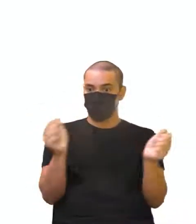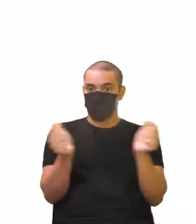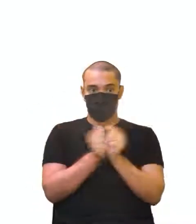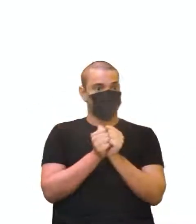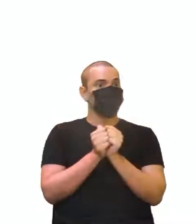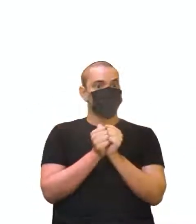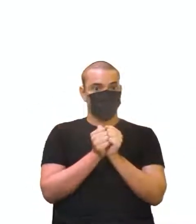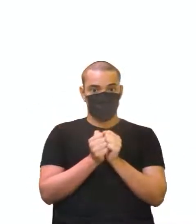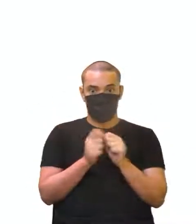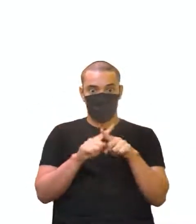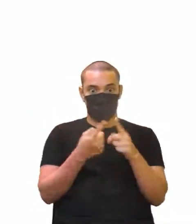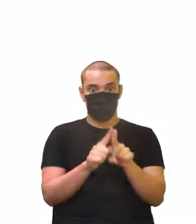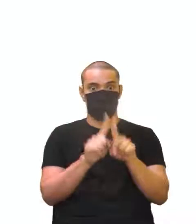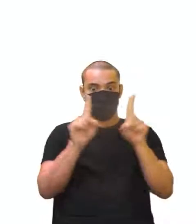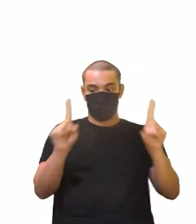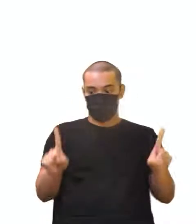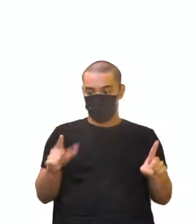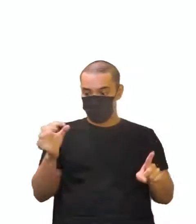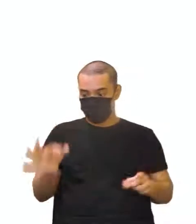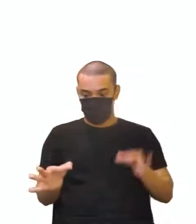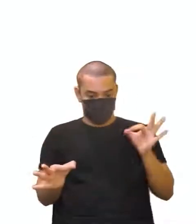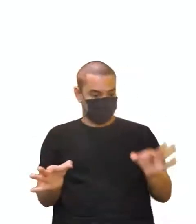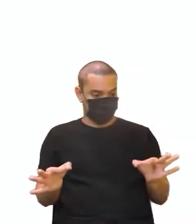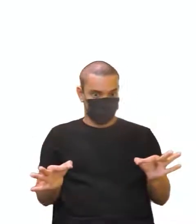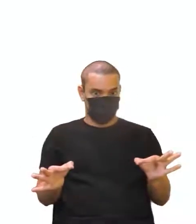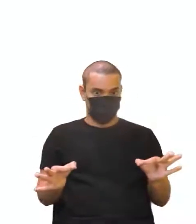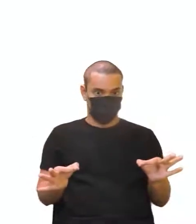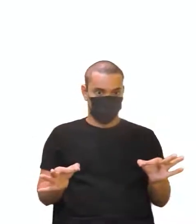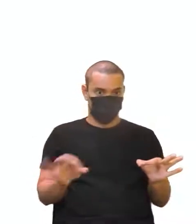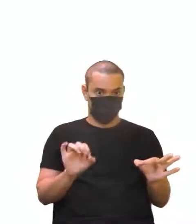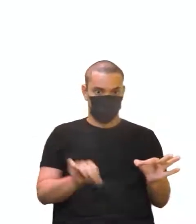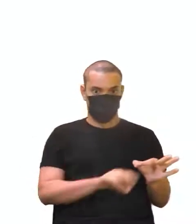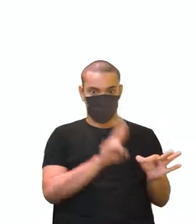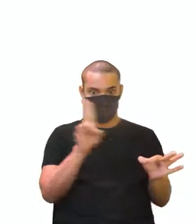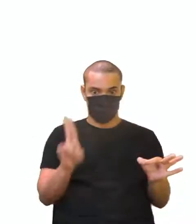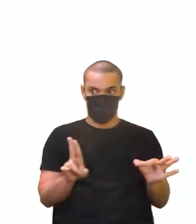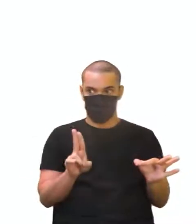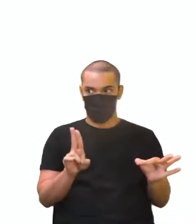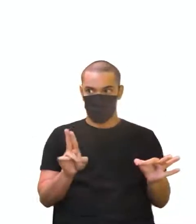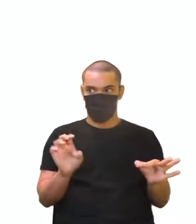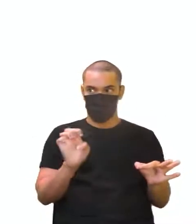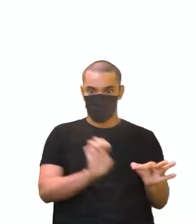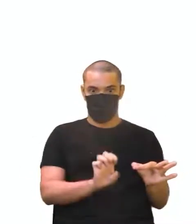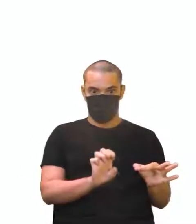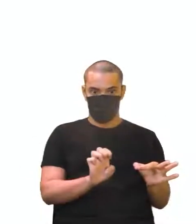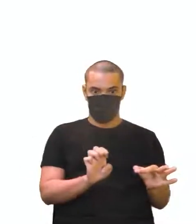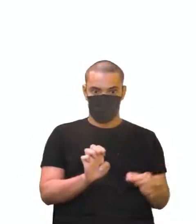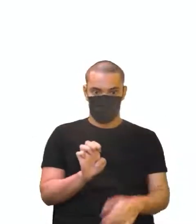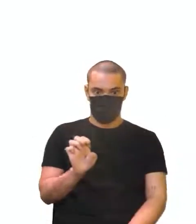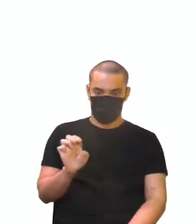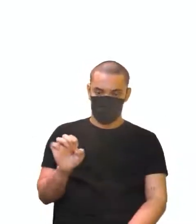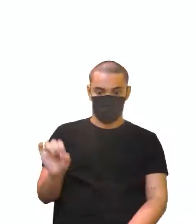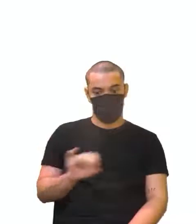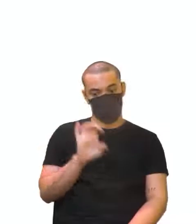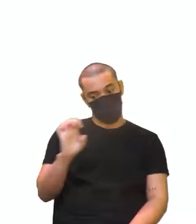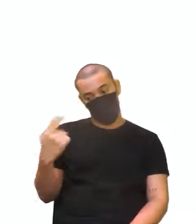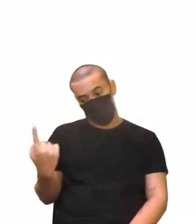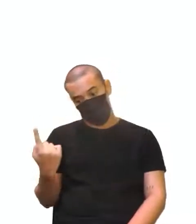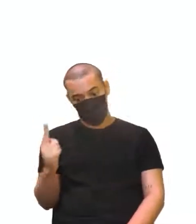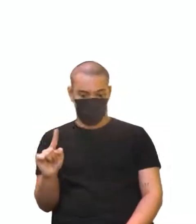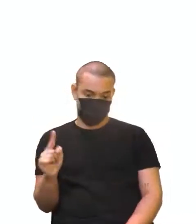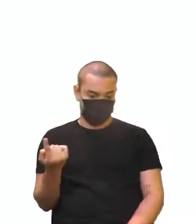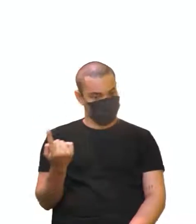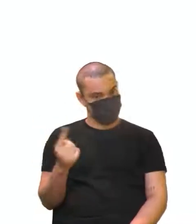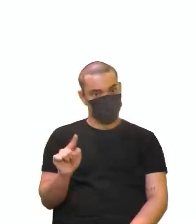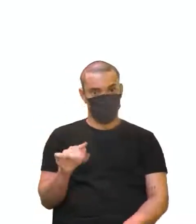simultâneos, né? Nesse caso aí, não é ou. O ou é se eu jogar uma moeda só. Ou dá um ou dá outro. Não tem como